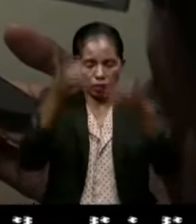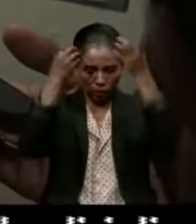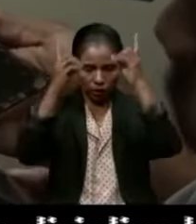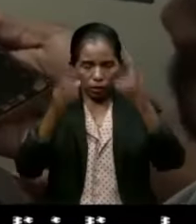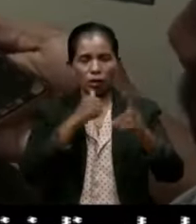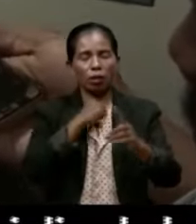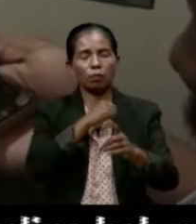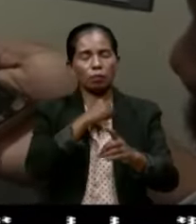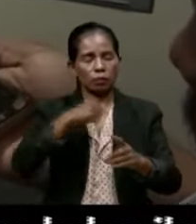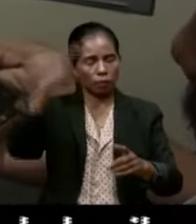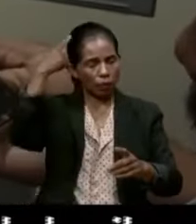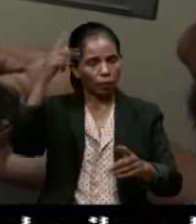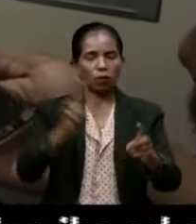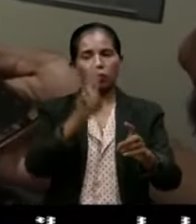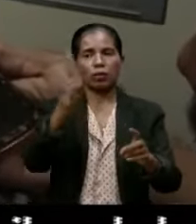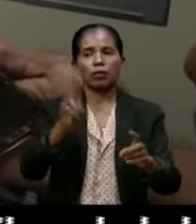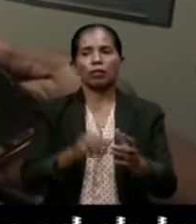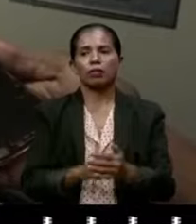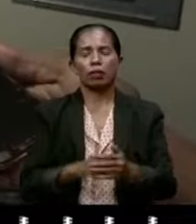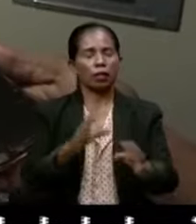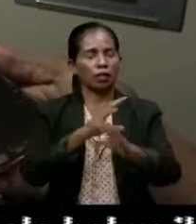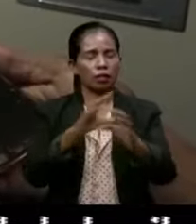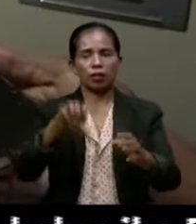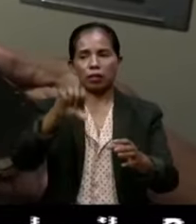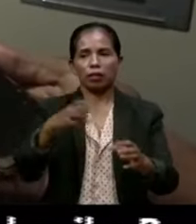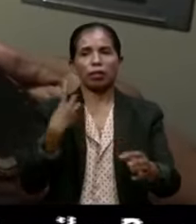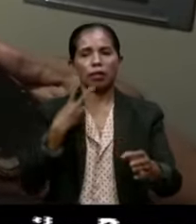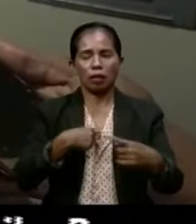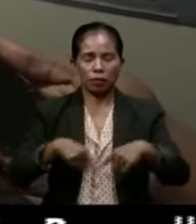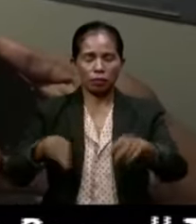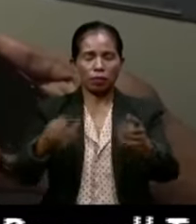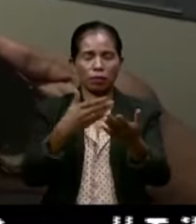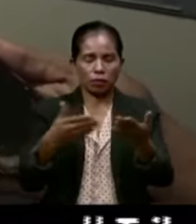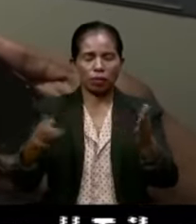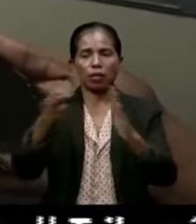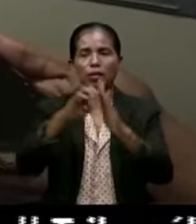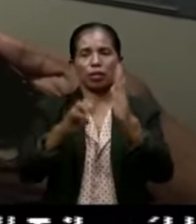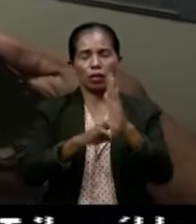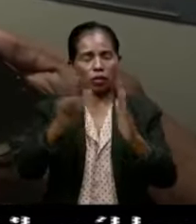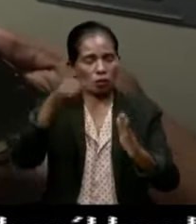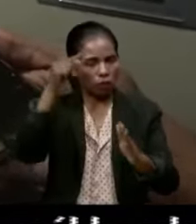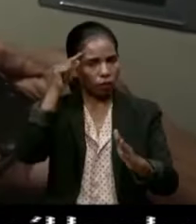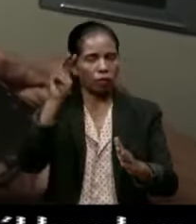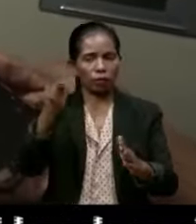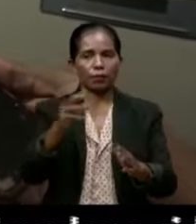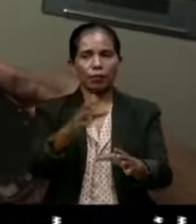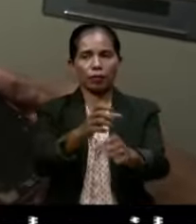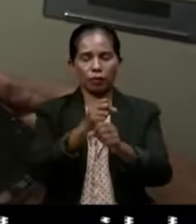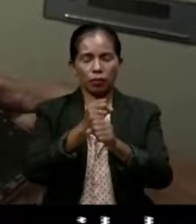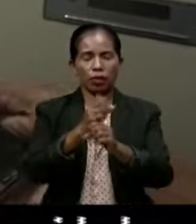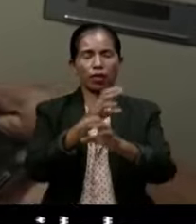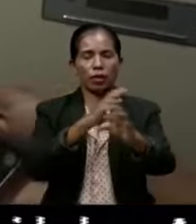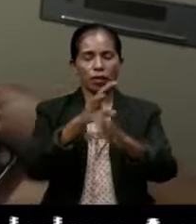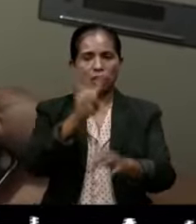bata tolo papa la coi sa a careta sira dia a mi vai patrimônio do estado governo nia foti mini bas